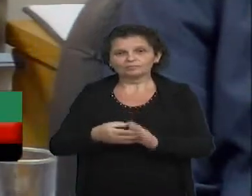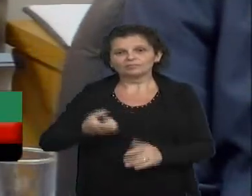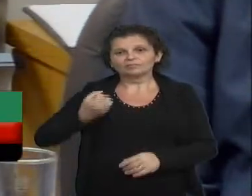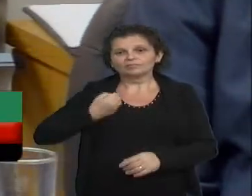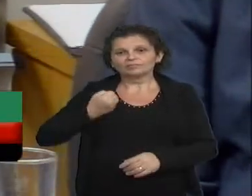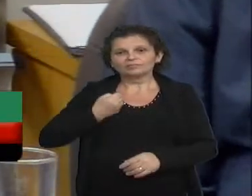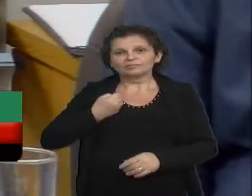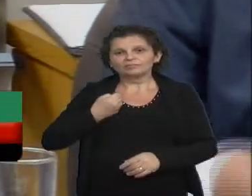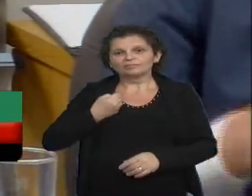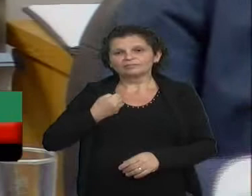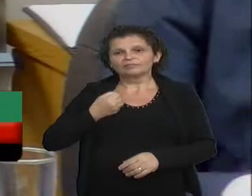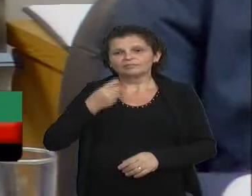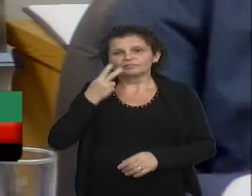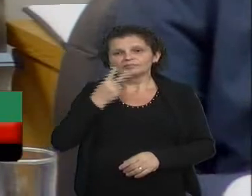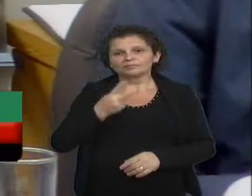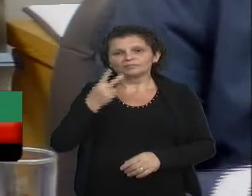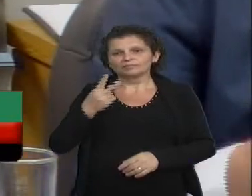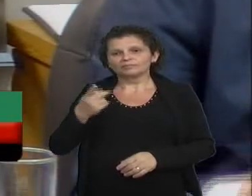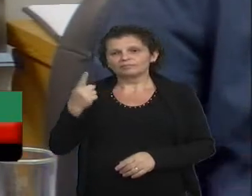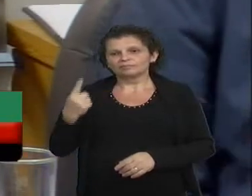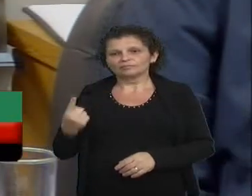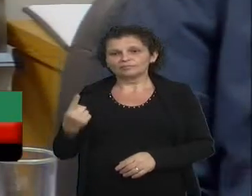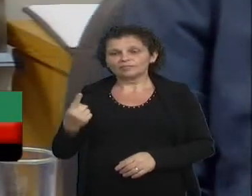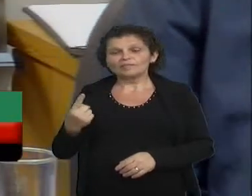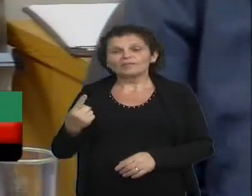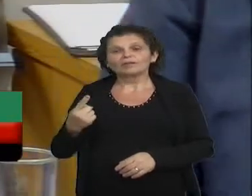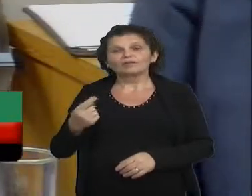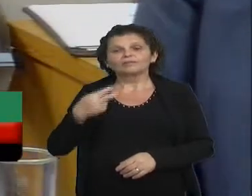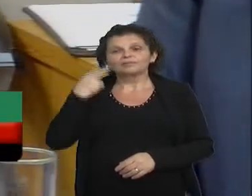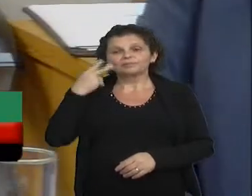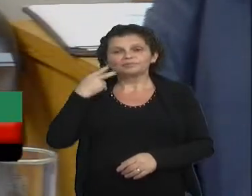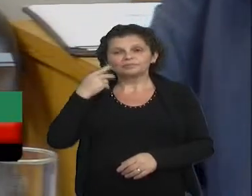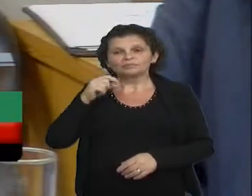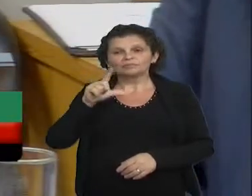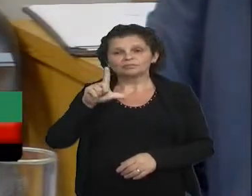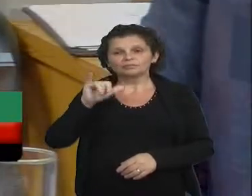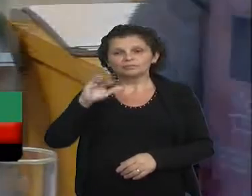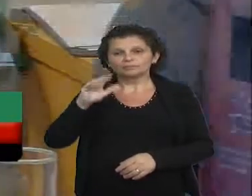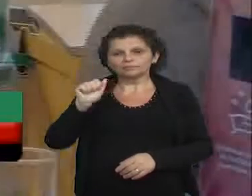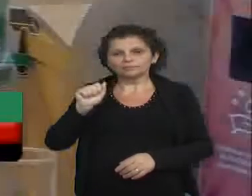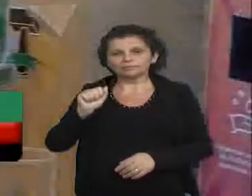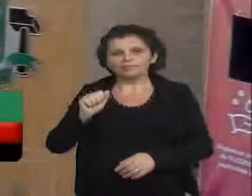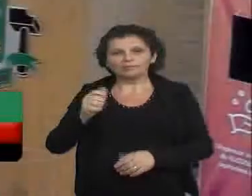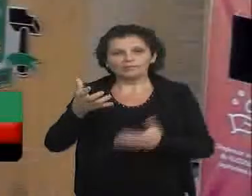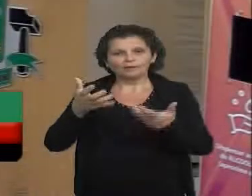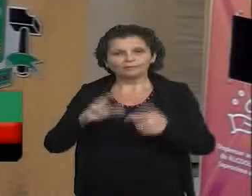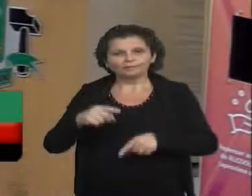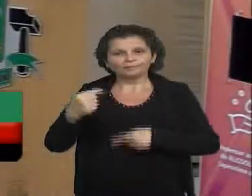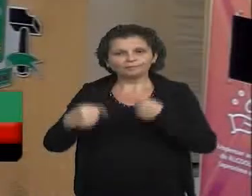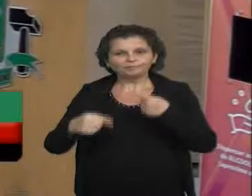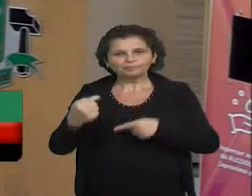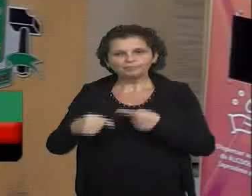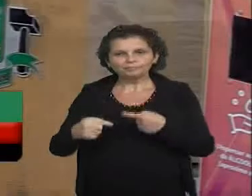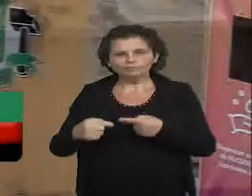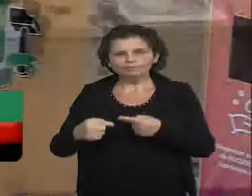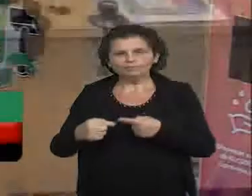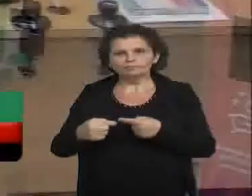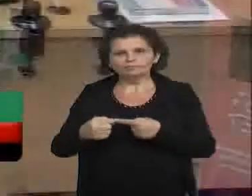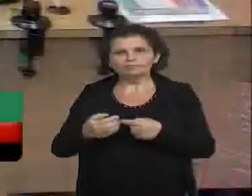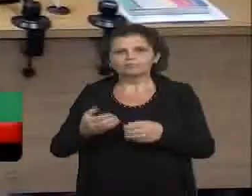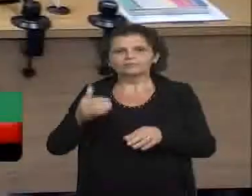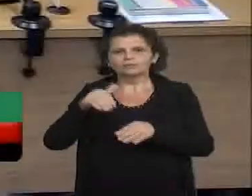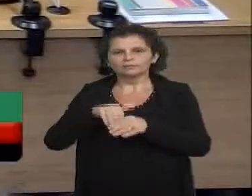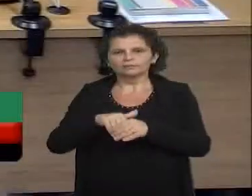número 221, de autoria da vereadora Lúcia da Saúde. Não havendo quem queira discuti-la, está